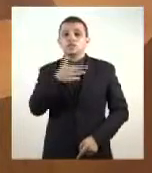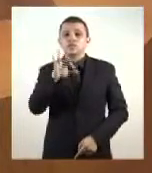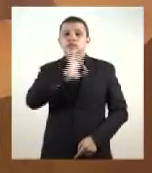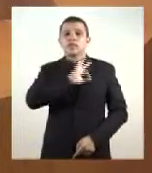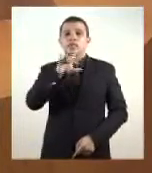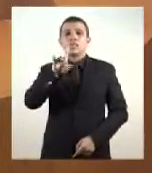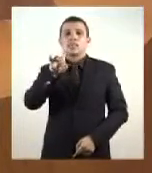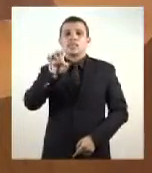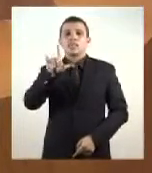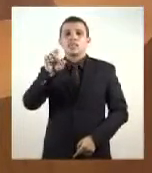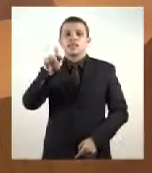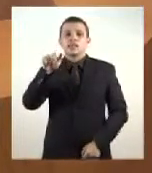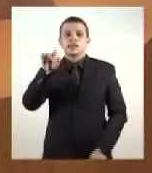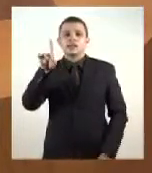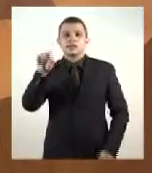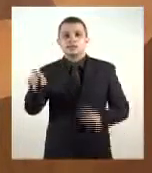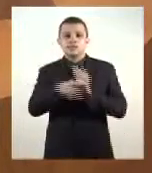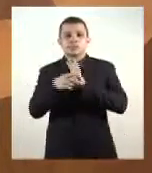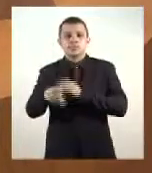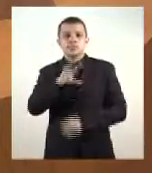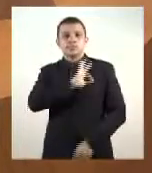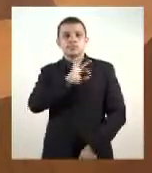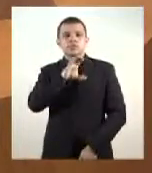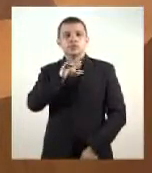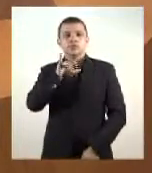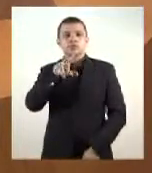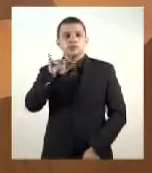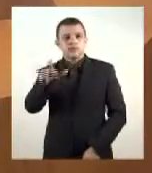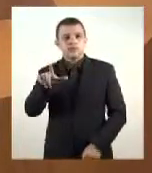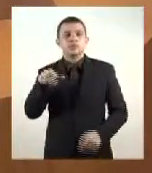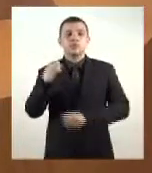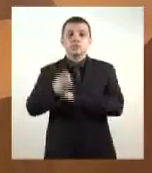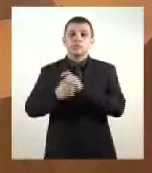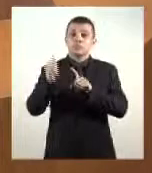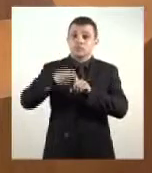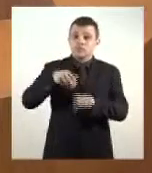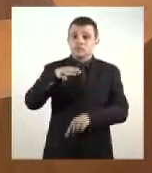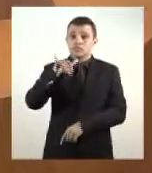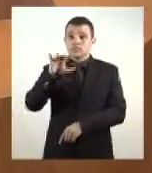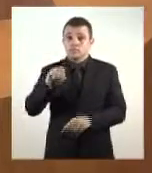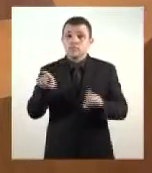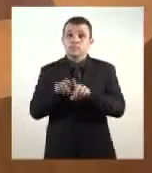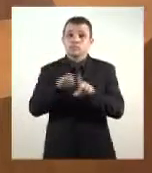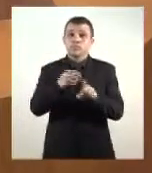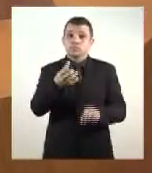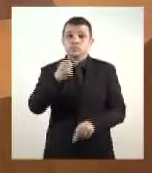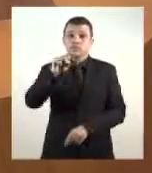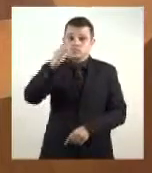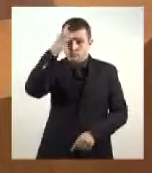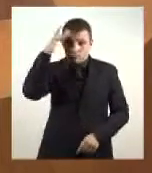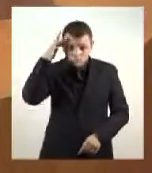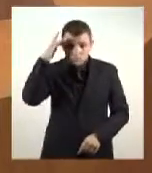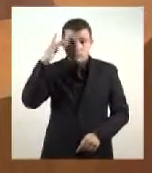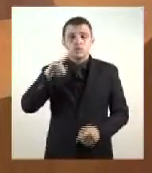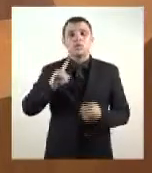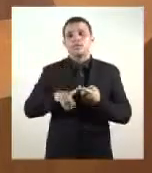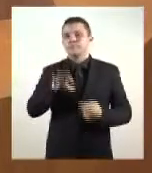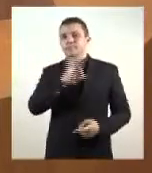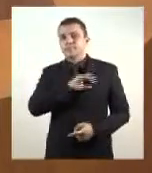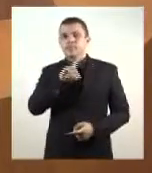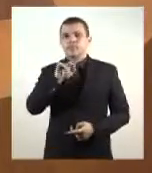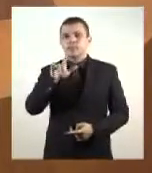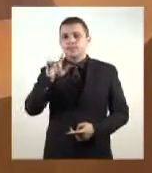isso que, no mês de maio agora, mais 68 agentes da Polícia Civil, envolvendo delegados,